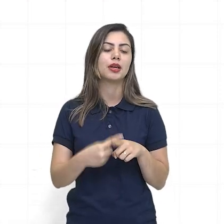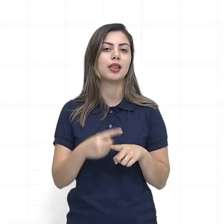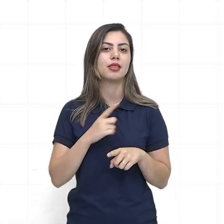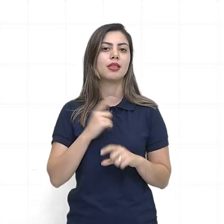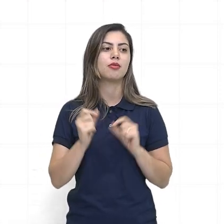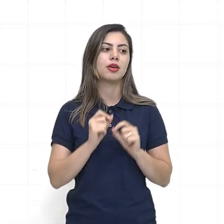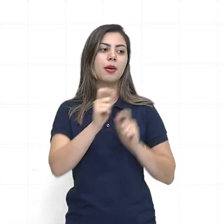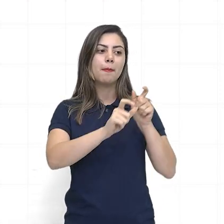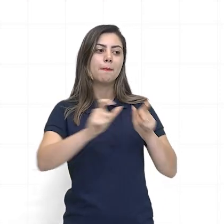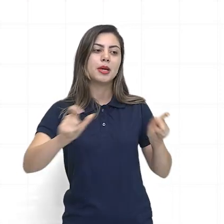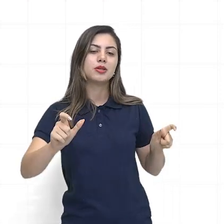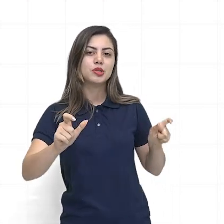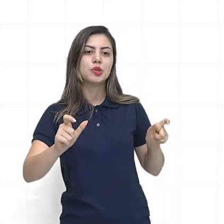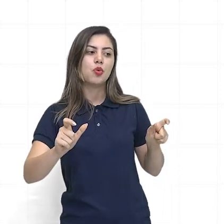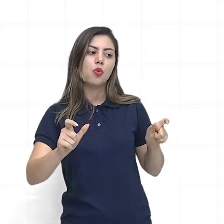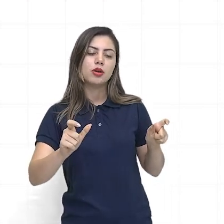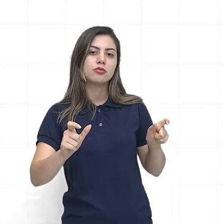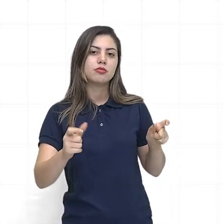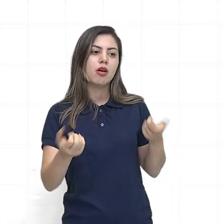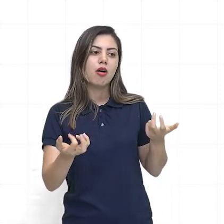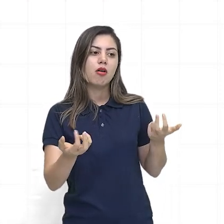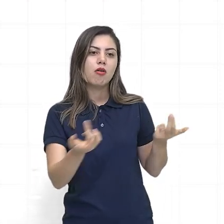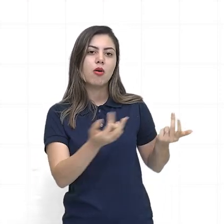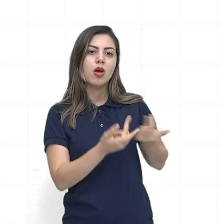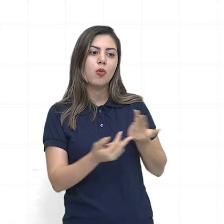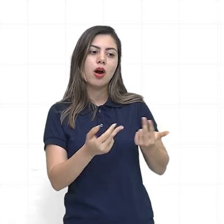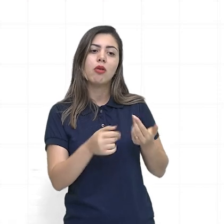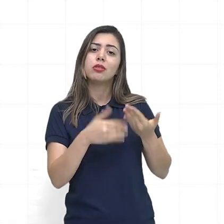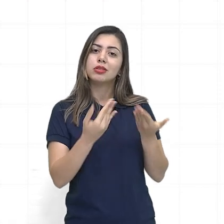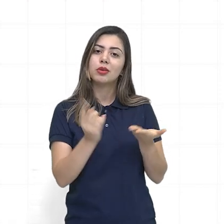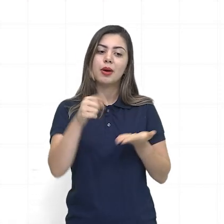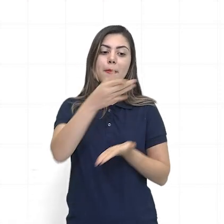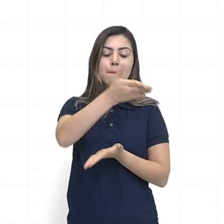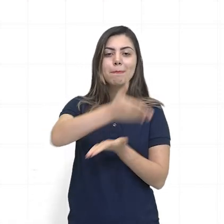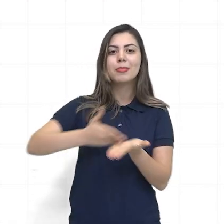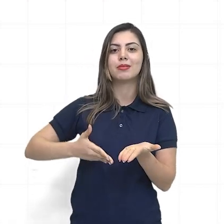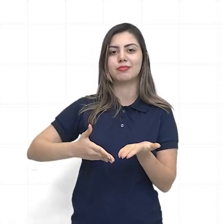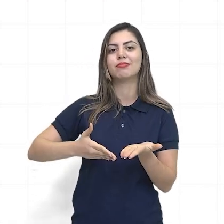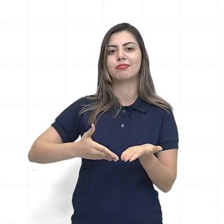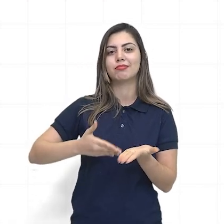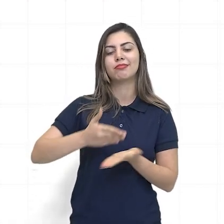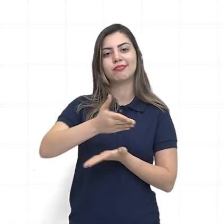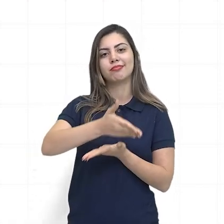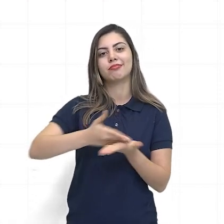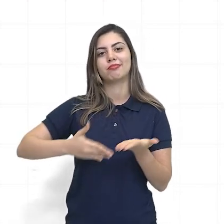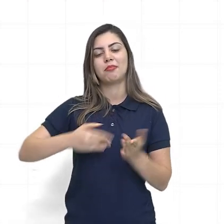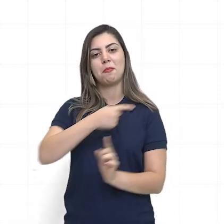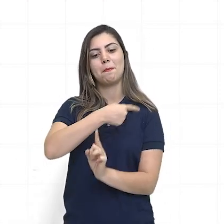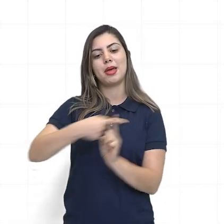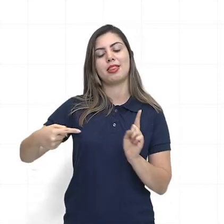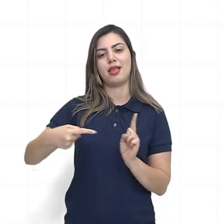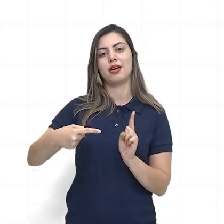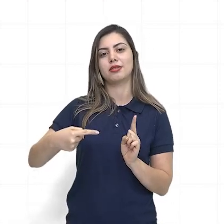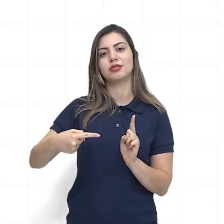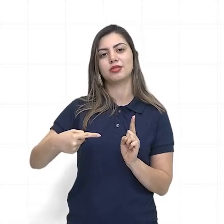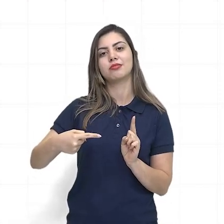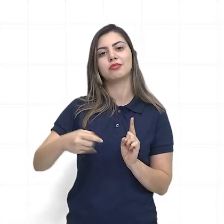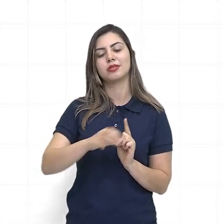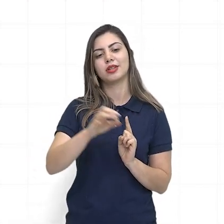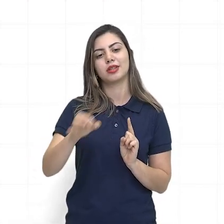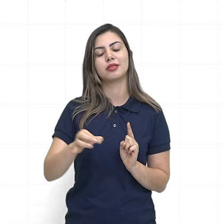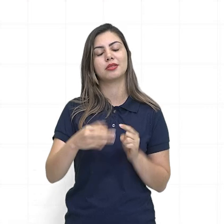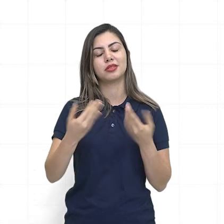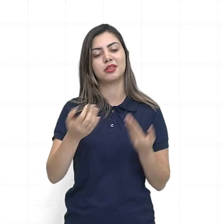têm a mesma quantidade, então eu vou dividir ao meio, e dividir ao meio vai exatamente me dar